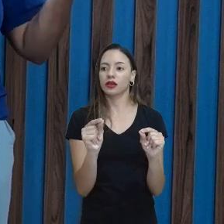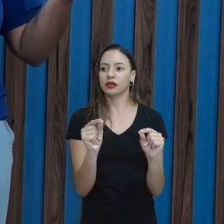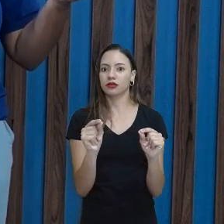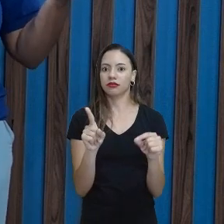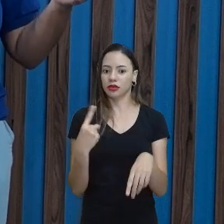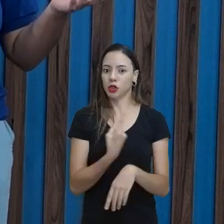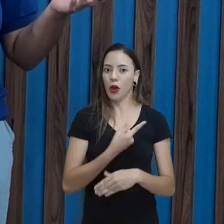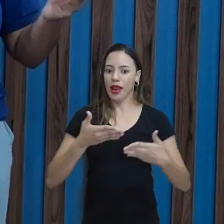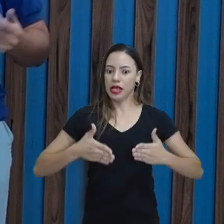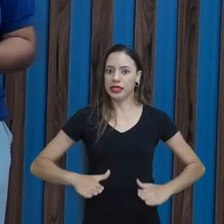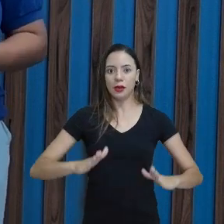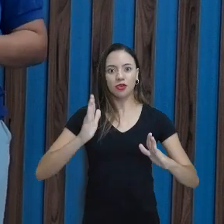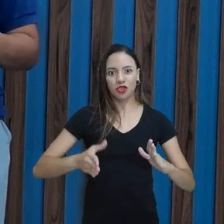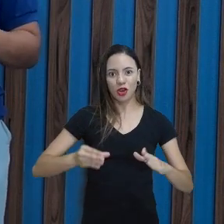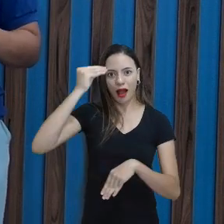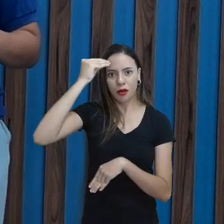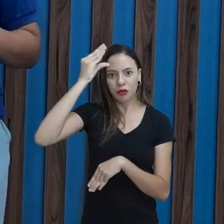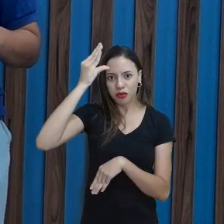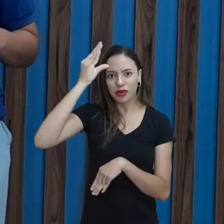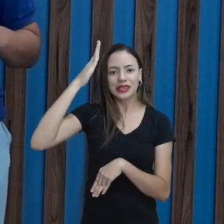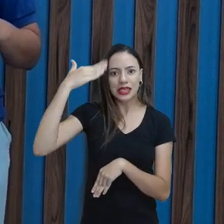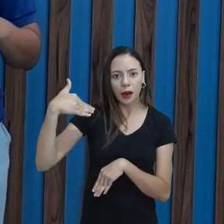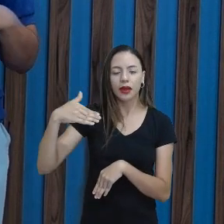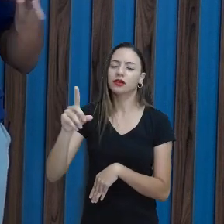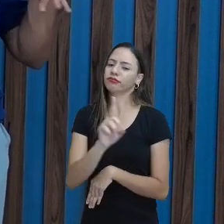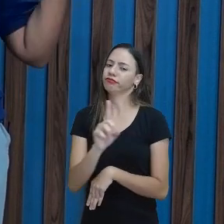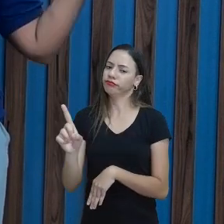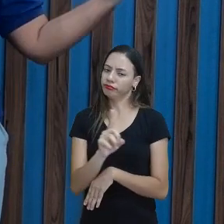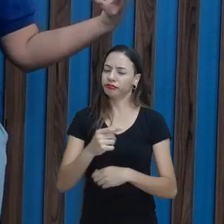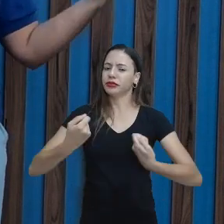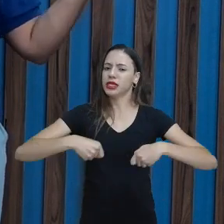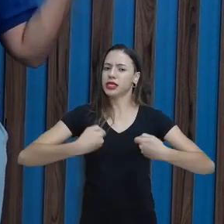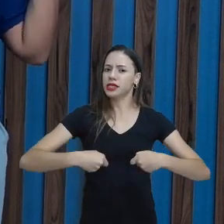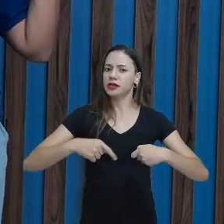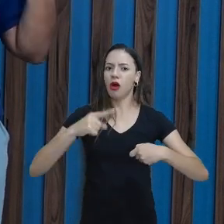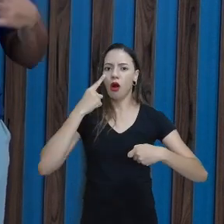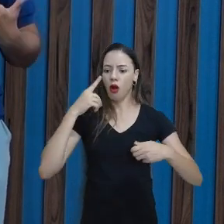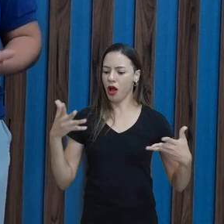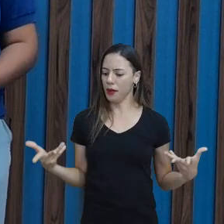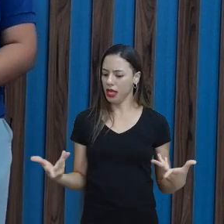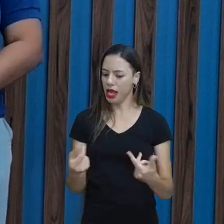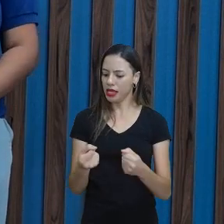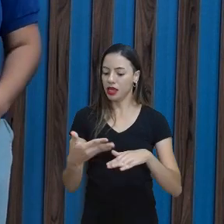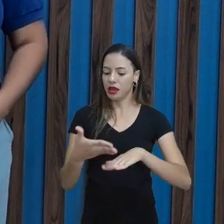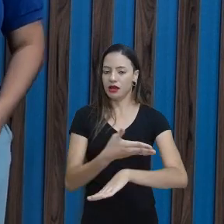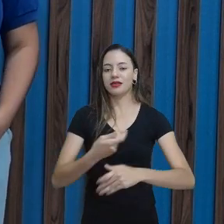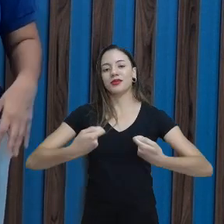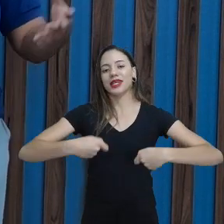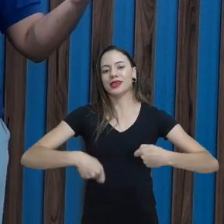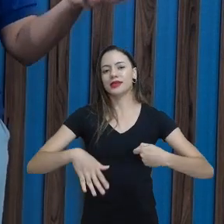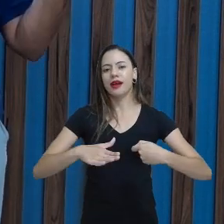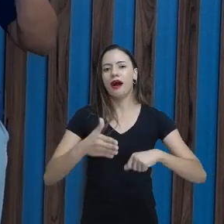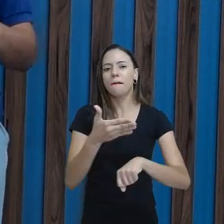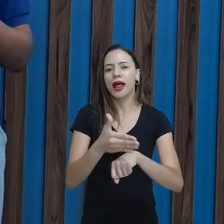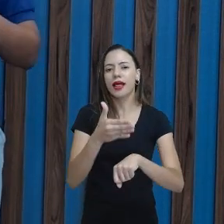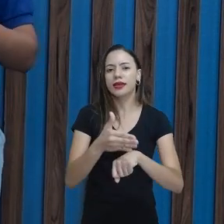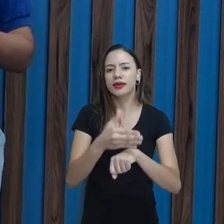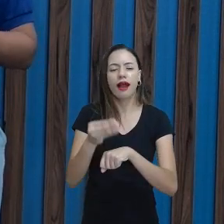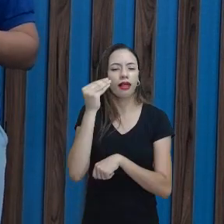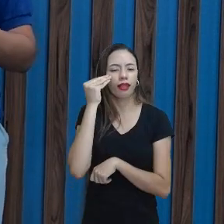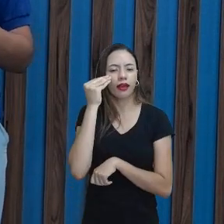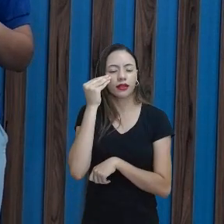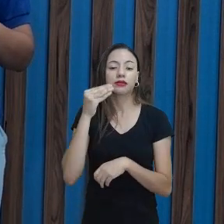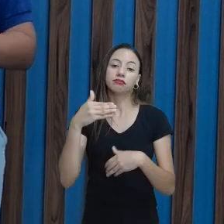nasce sabendo fazer nada, né? Então, para a gente começar a ter uma habilidade, a gente precisa testar. Então, às vezes, vocês têm